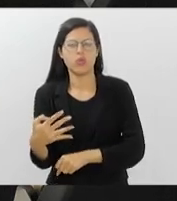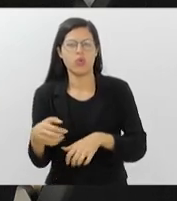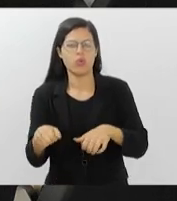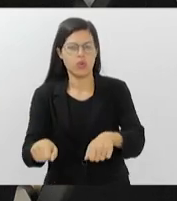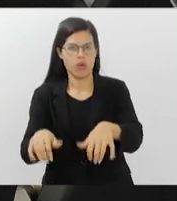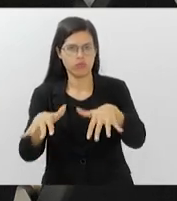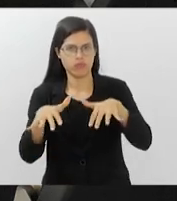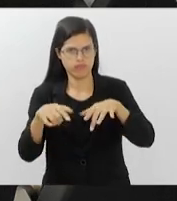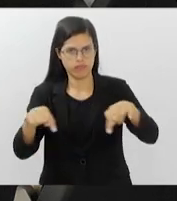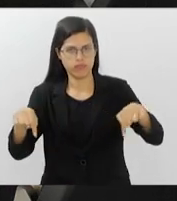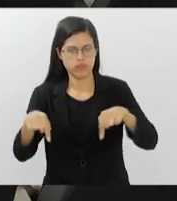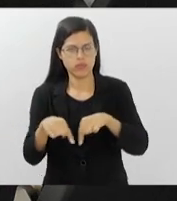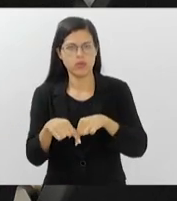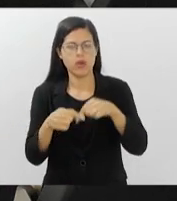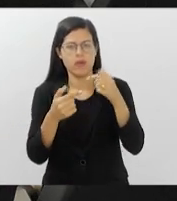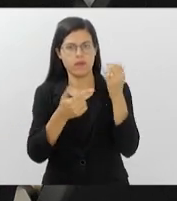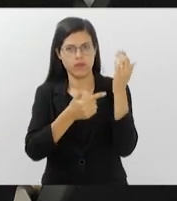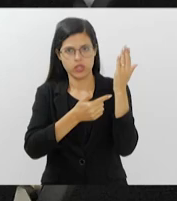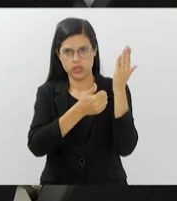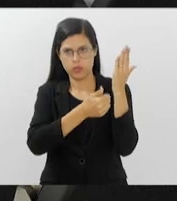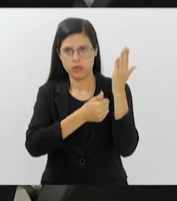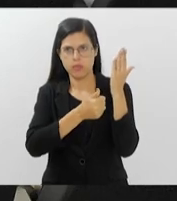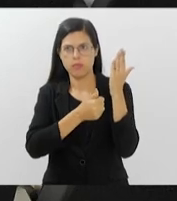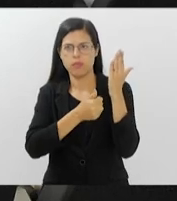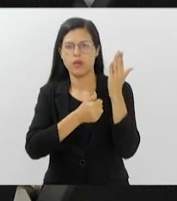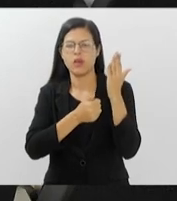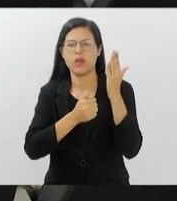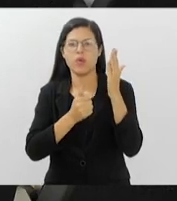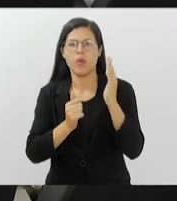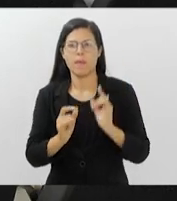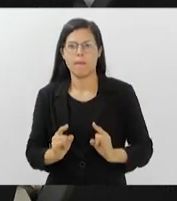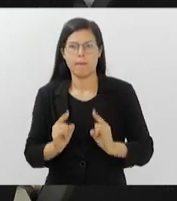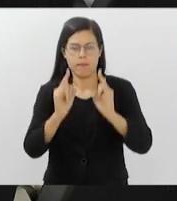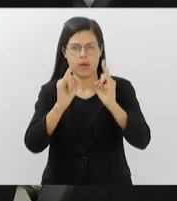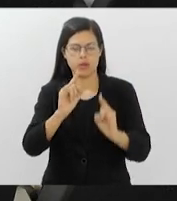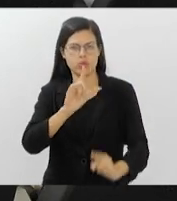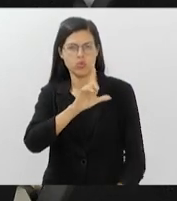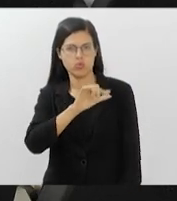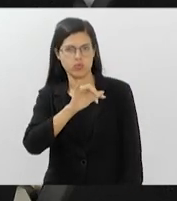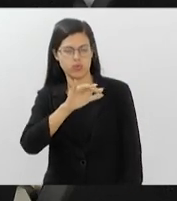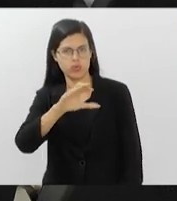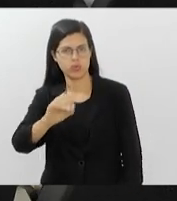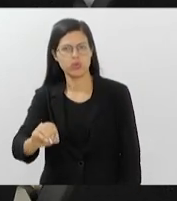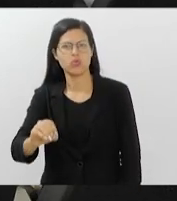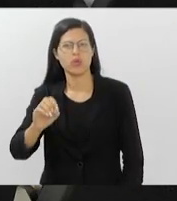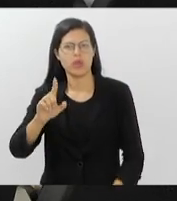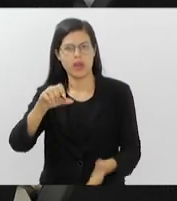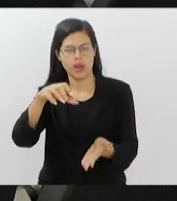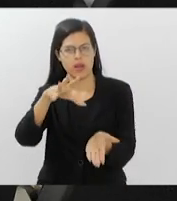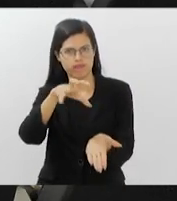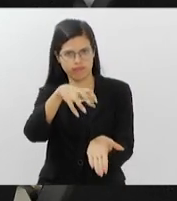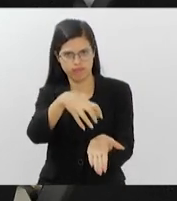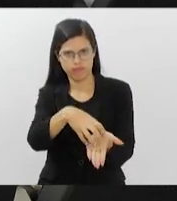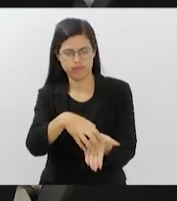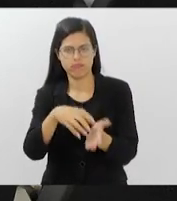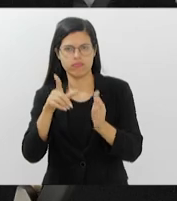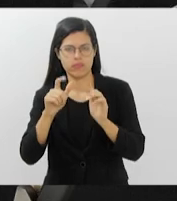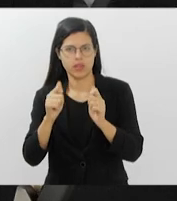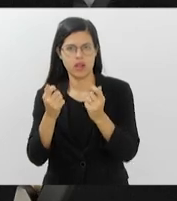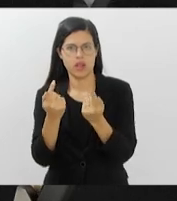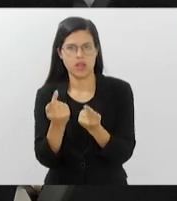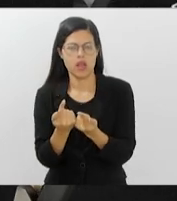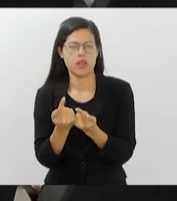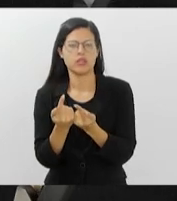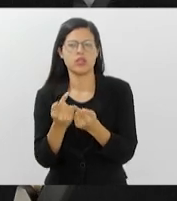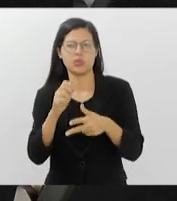21º andar do edifício Lúcio Costa sede do Poder Legislativo do Estado do Rio de Janeiro dou por